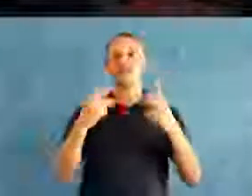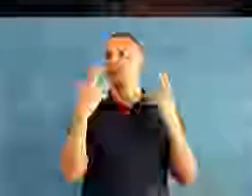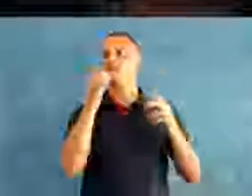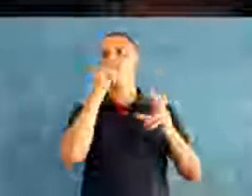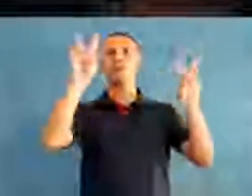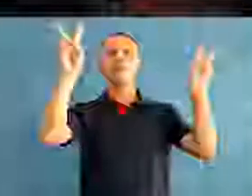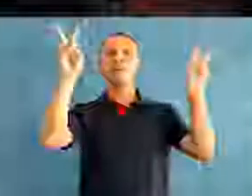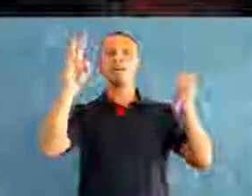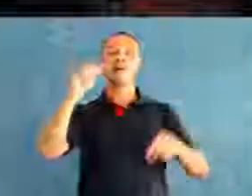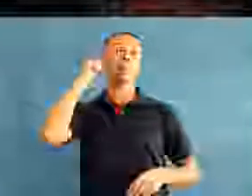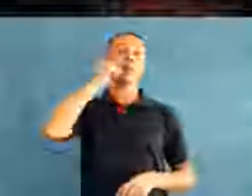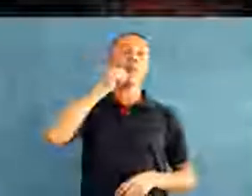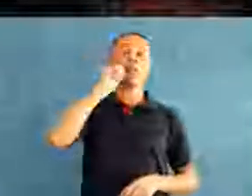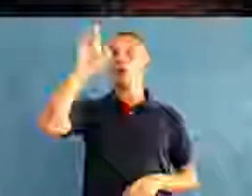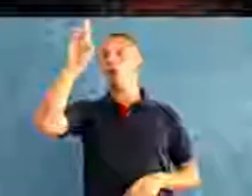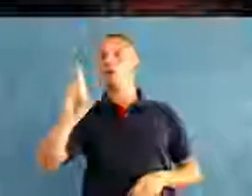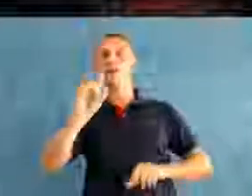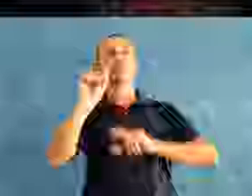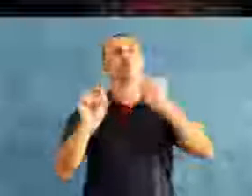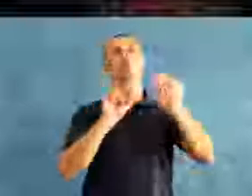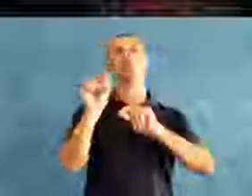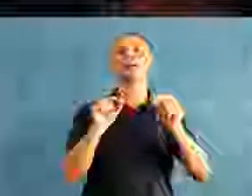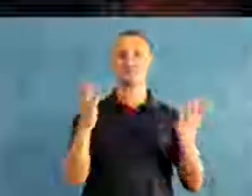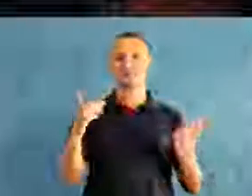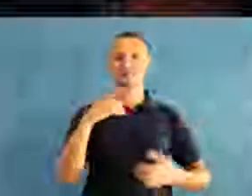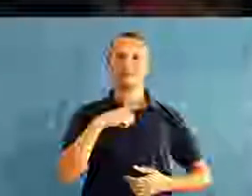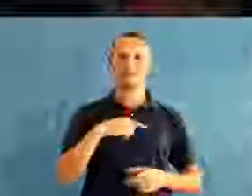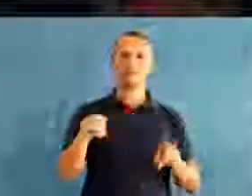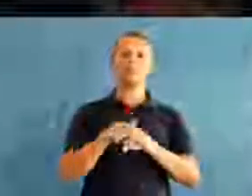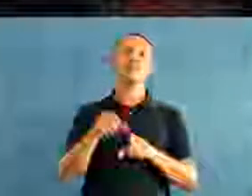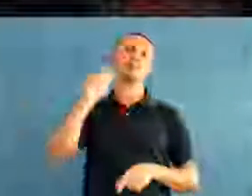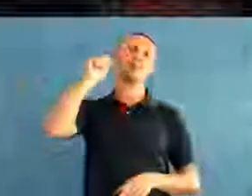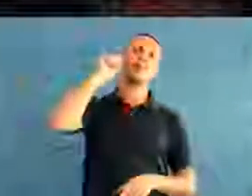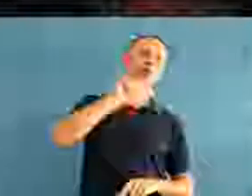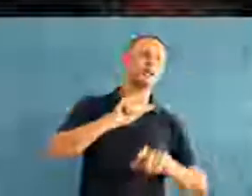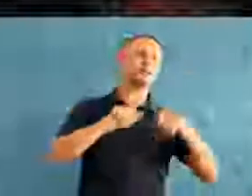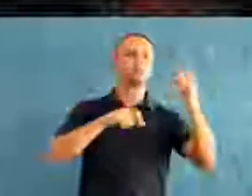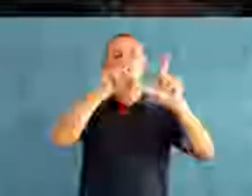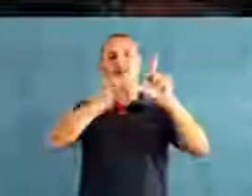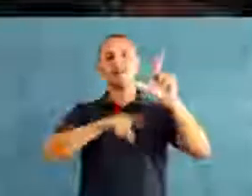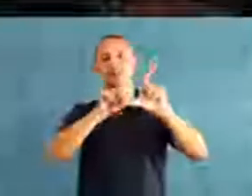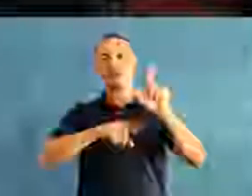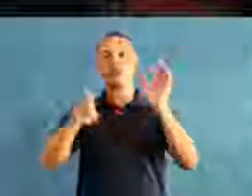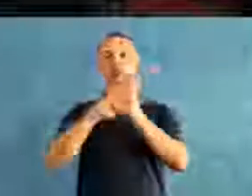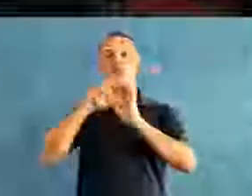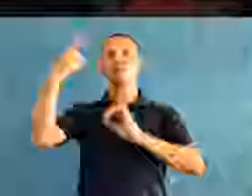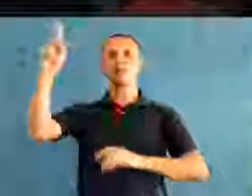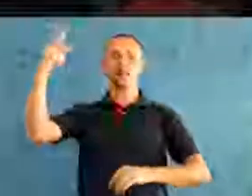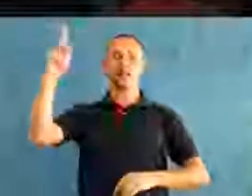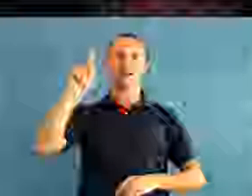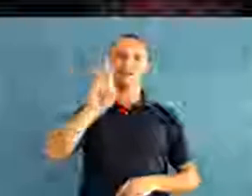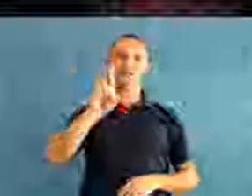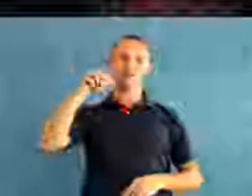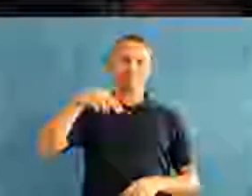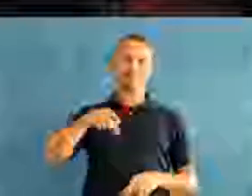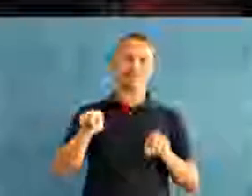Mulheres e Injustiças dos Homens, de Nísia Floresta, Mulher e Literatura no Rio Grande do Norte, Nísia Floresta, Vida e Obra, A Lágrima